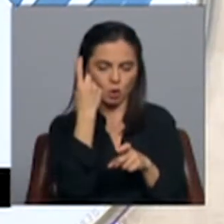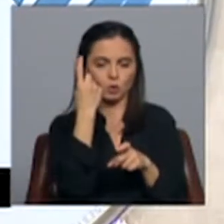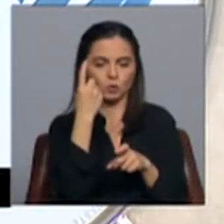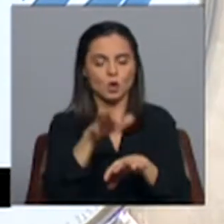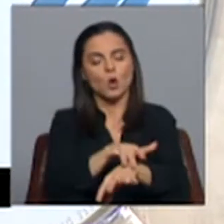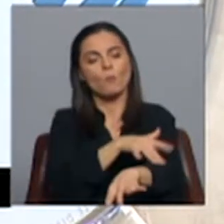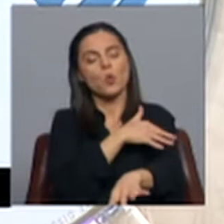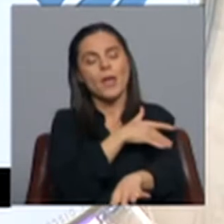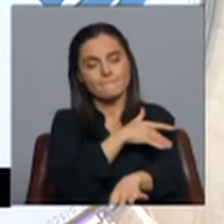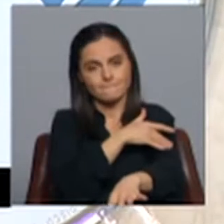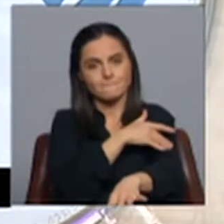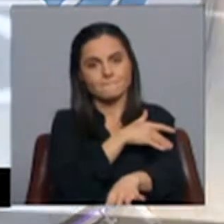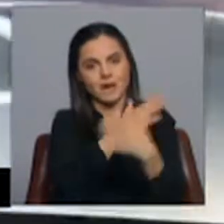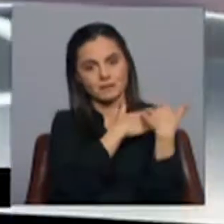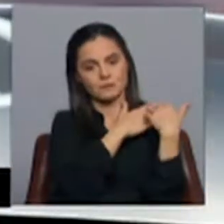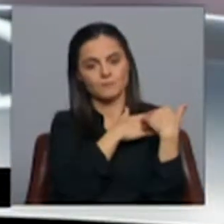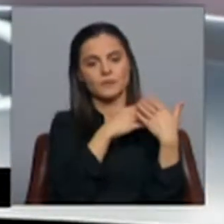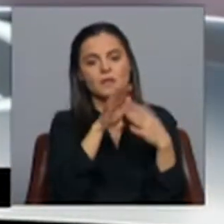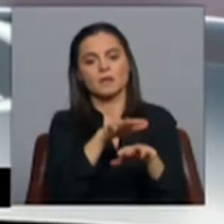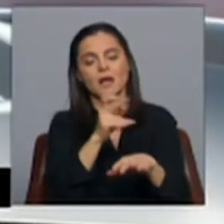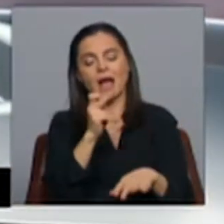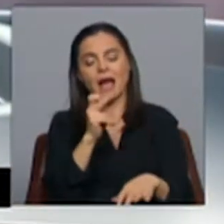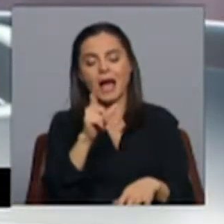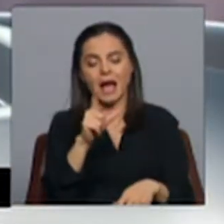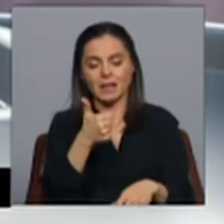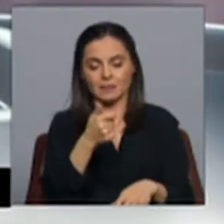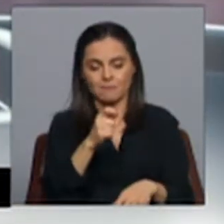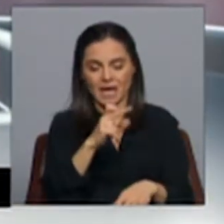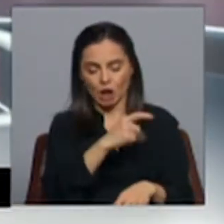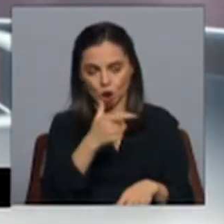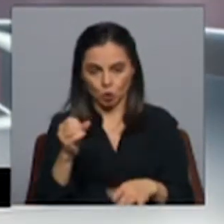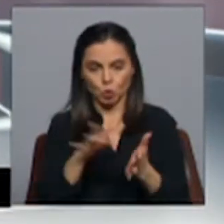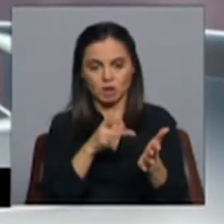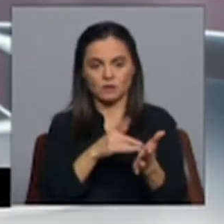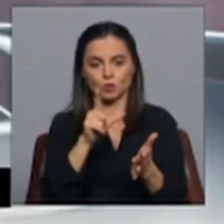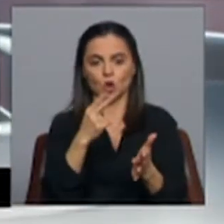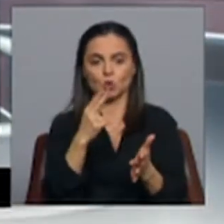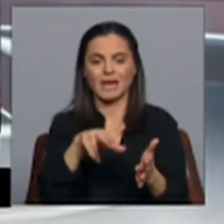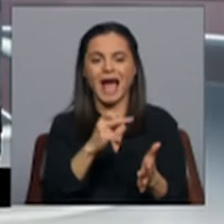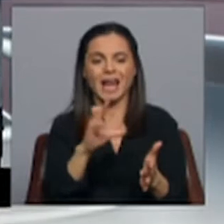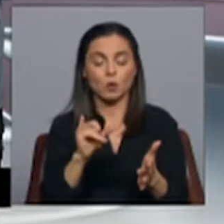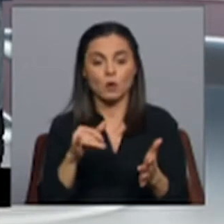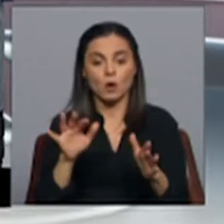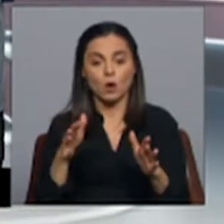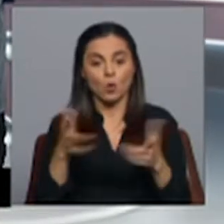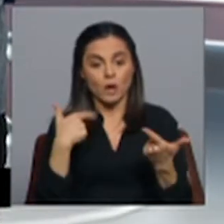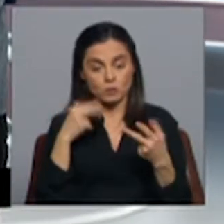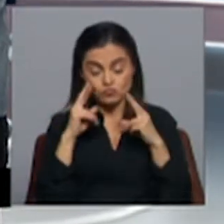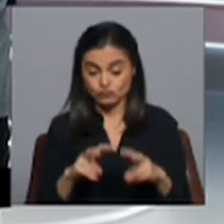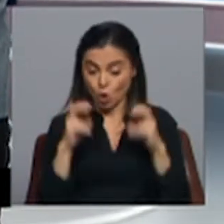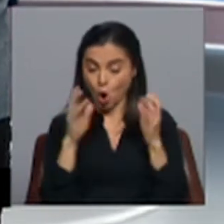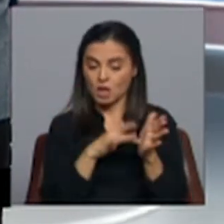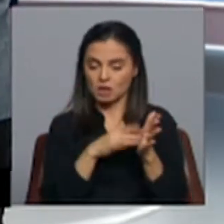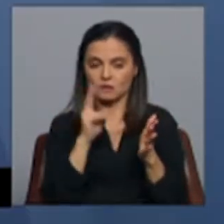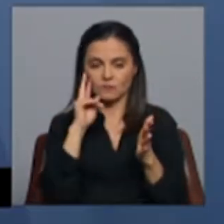é do poeta Alberto, do livro Lunário. Eu, quando me deparei com esse livro, ao ler os parágrafos finais,